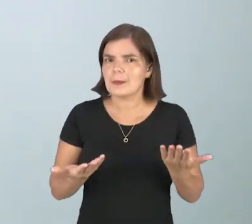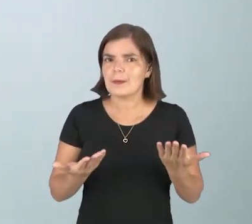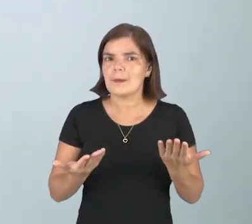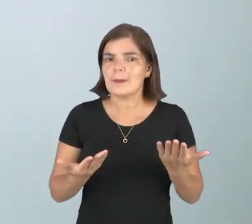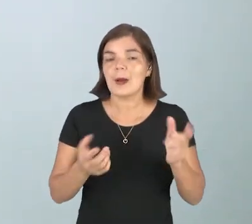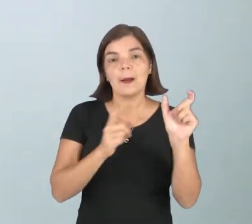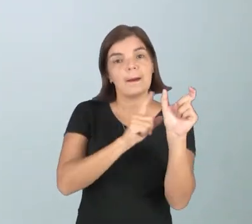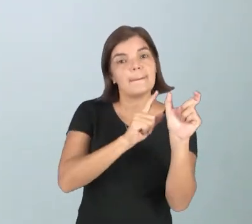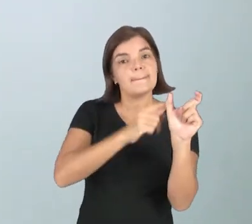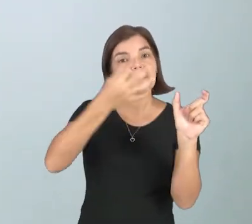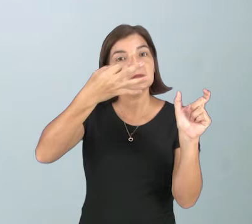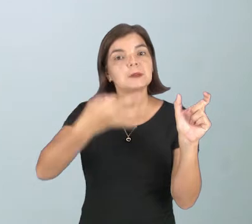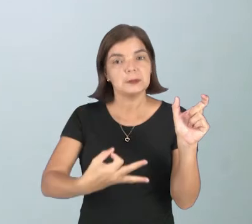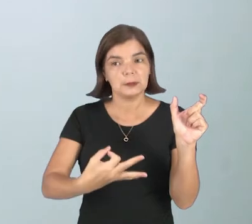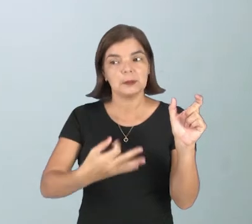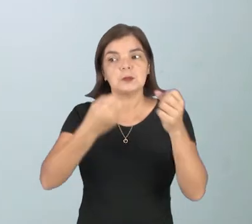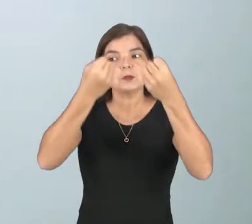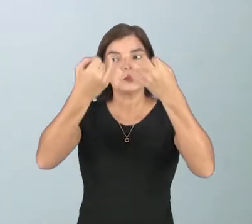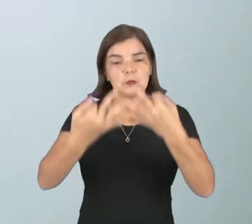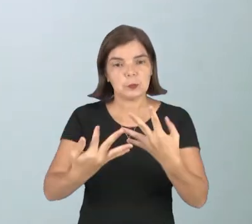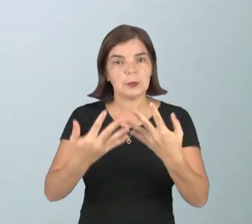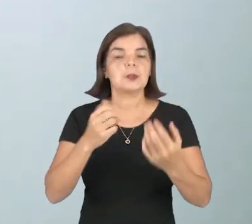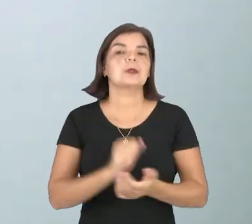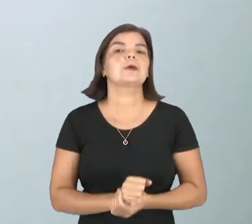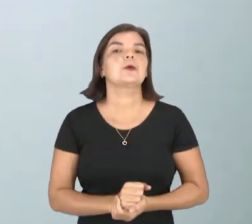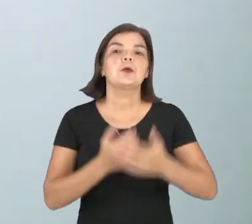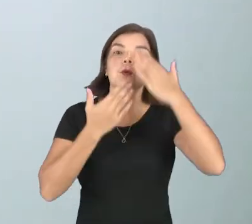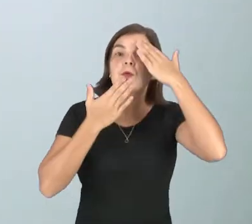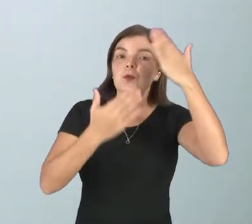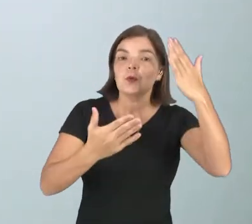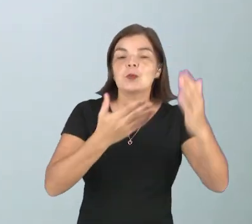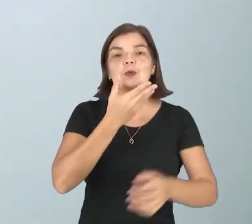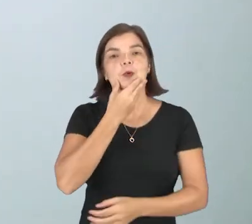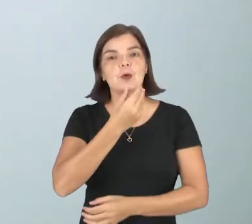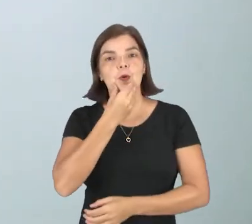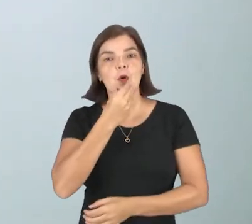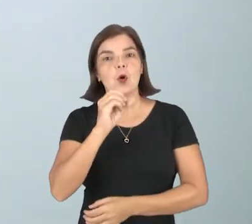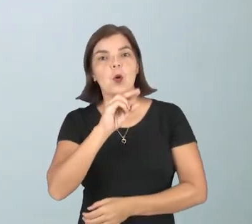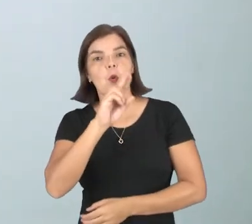o termo correto de se dizer, né? Obrigado ou obrigada?